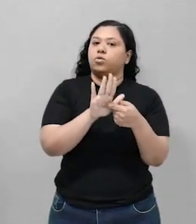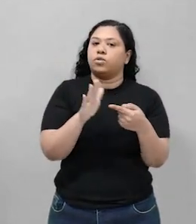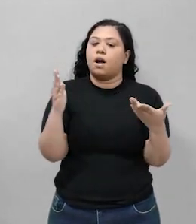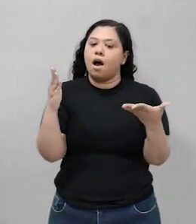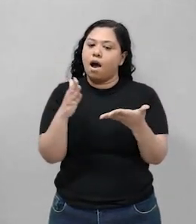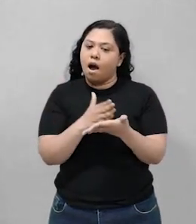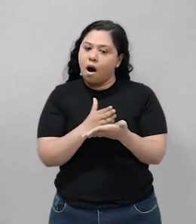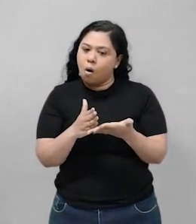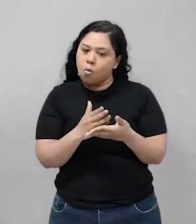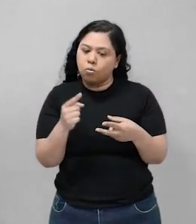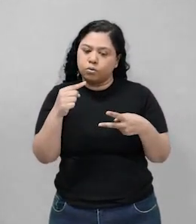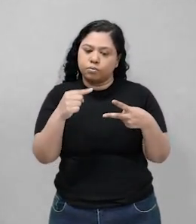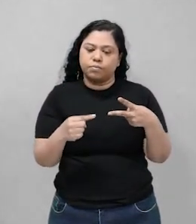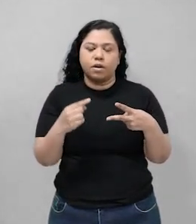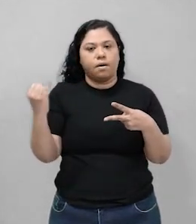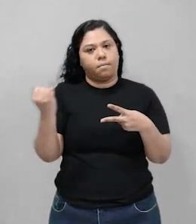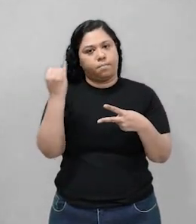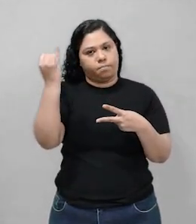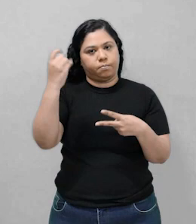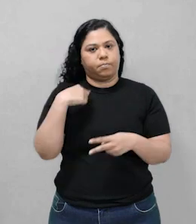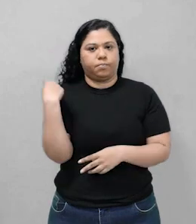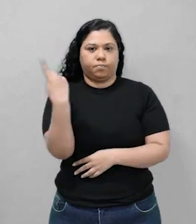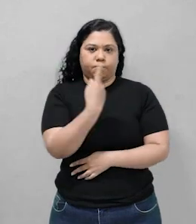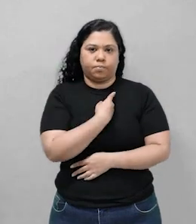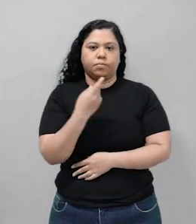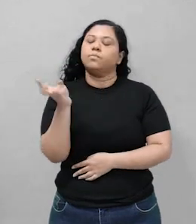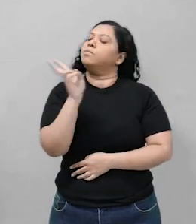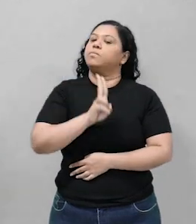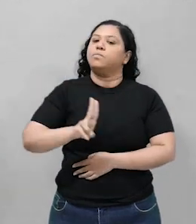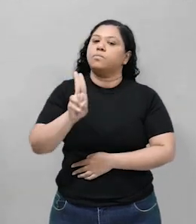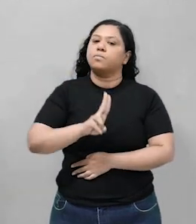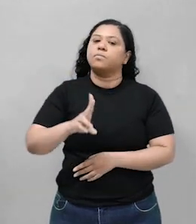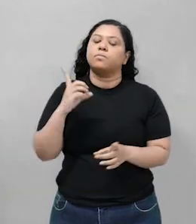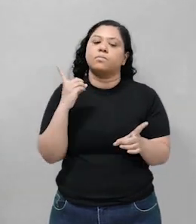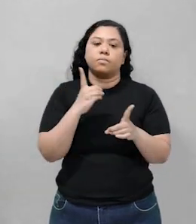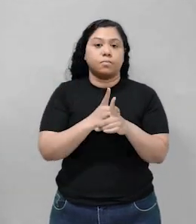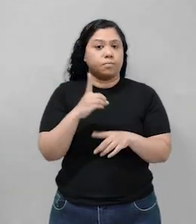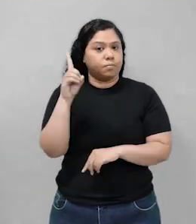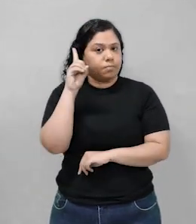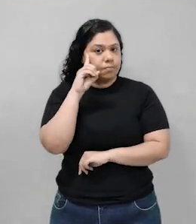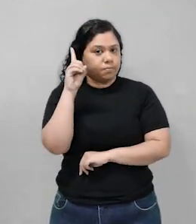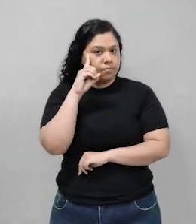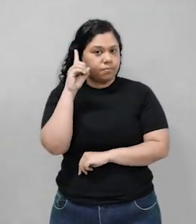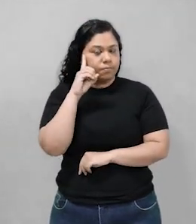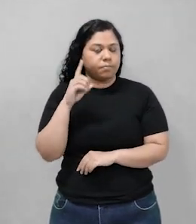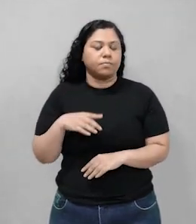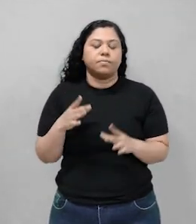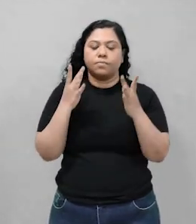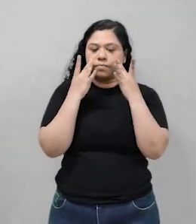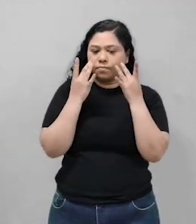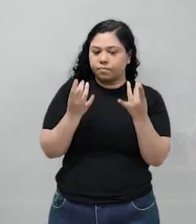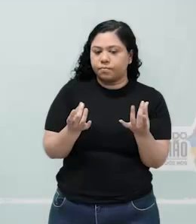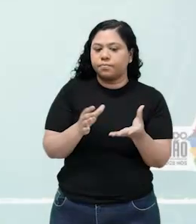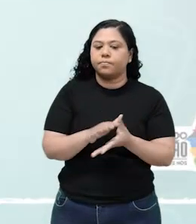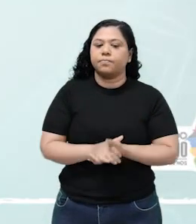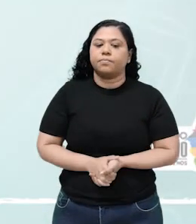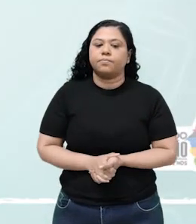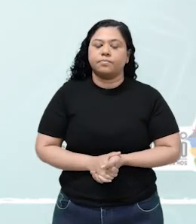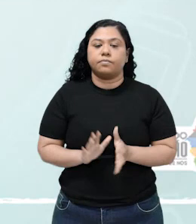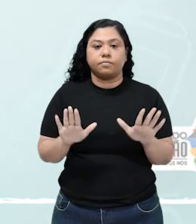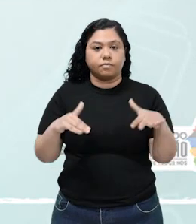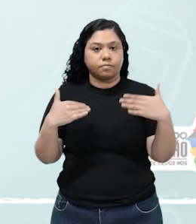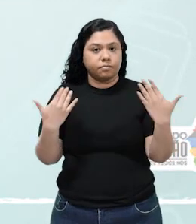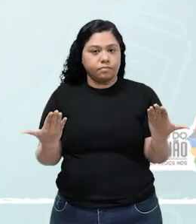cetonas importantes que a gente utiliza, que a gente encontra no nosso dia a dia. Tudo bem? Acompanhe comigo.